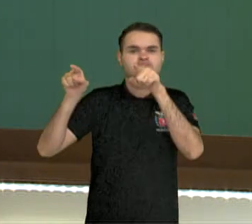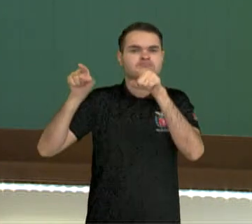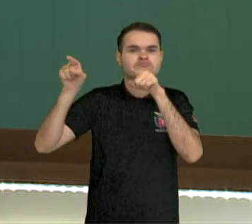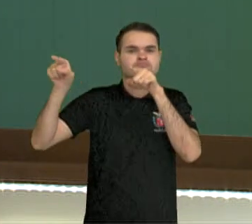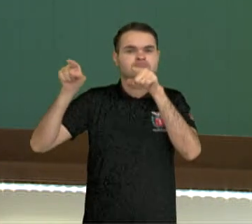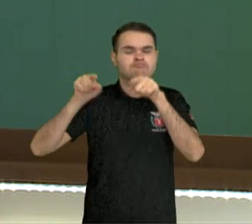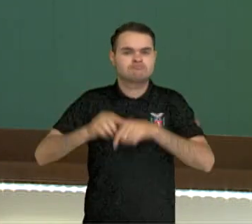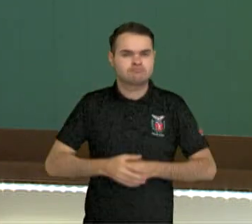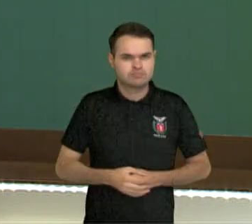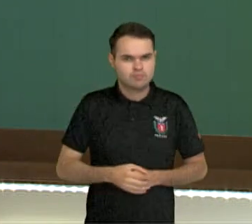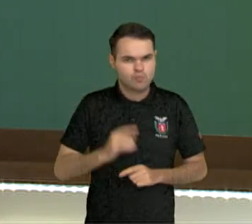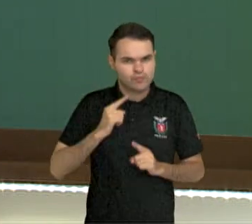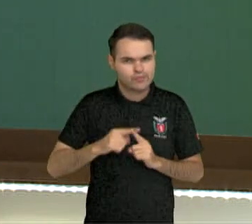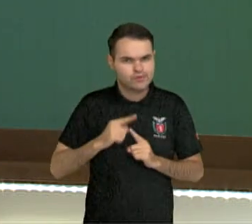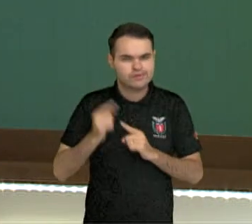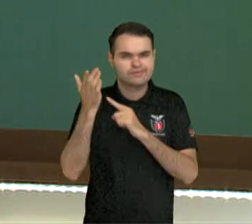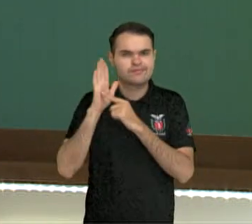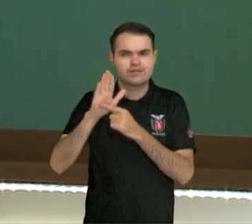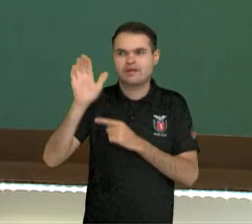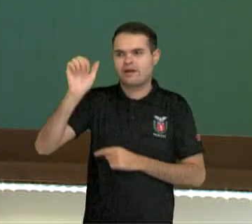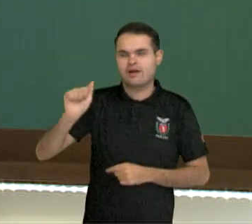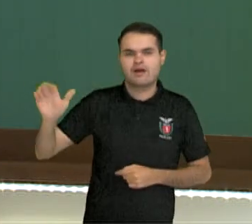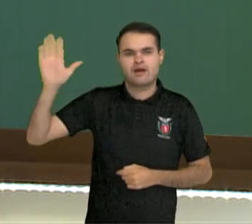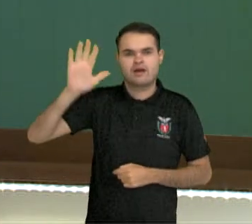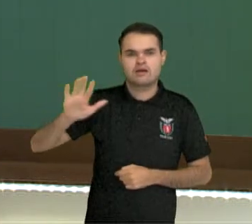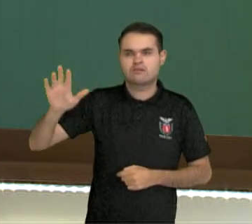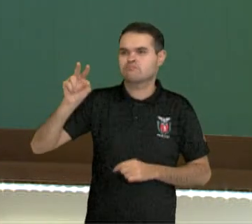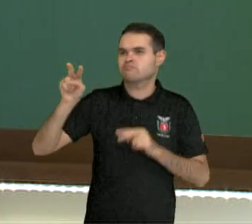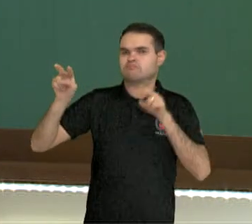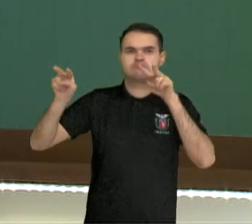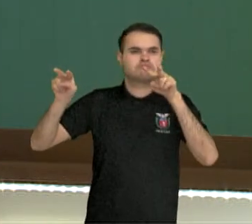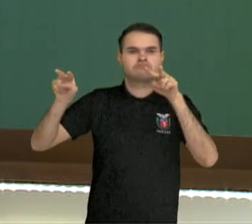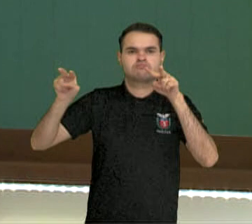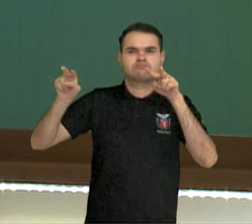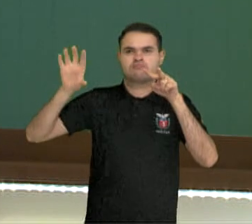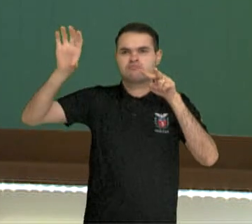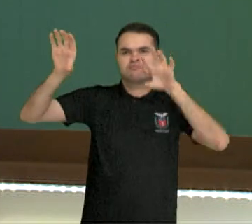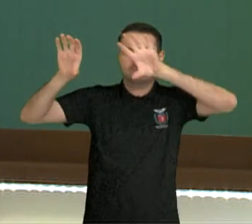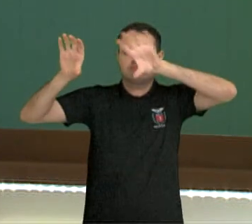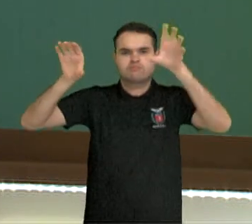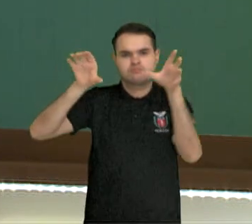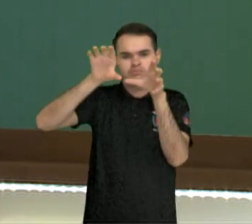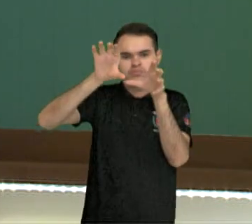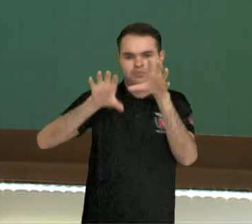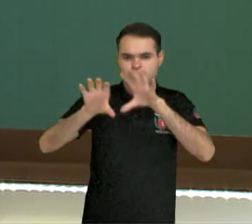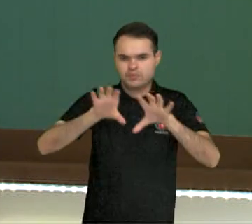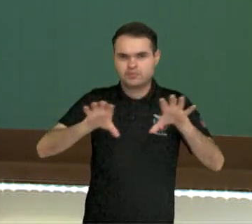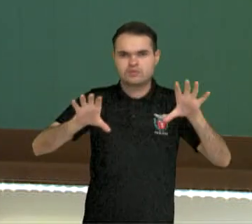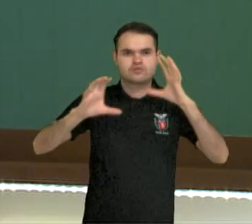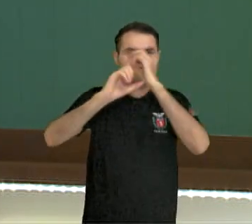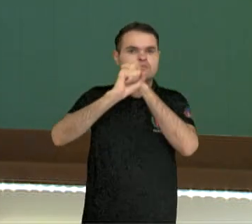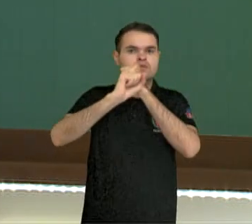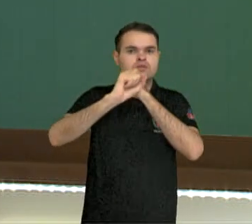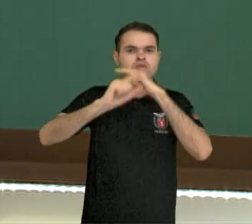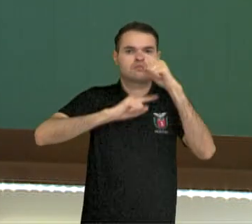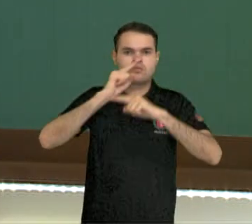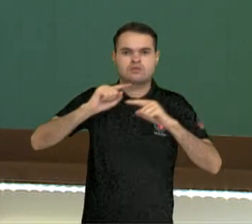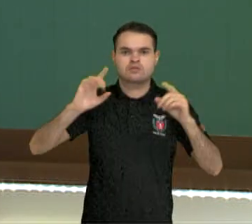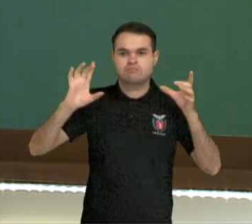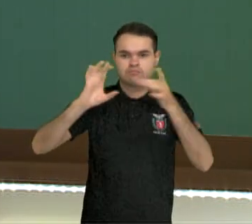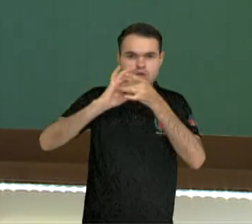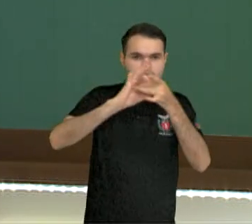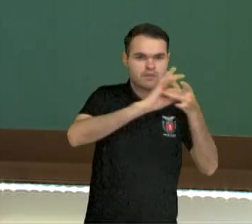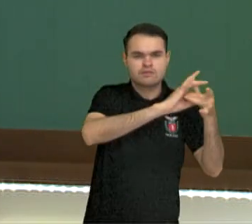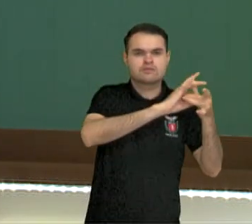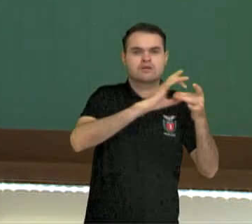iguais, ok? Porque as duas representam a área, uma olhando a soma dos pedaços e o outro olhando a junção das